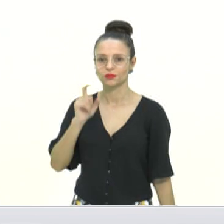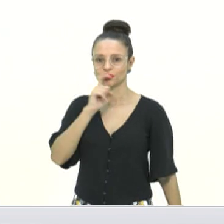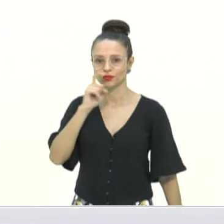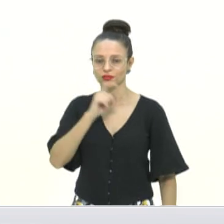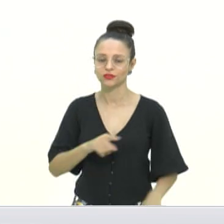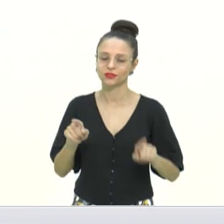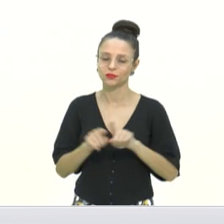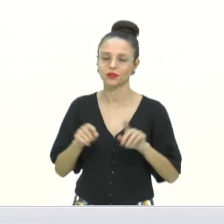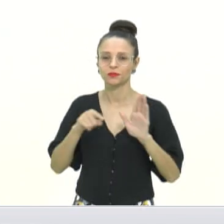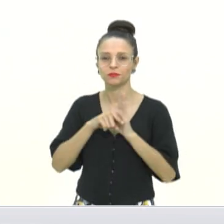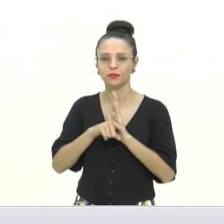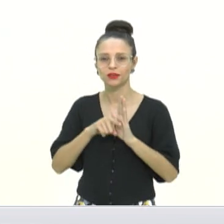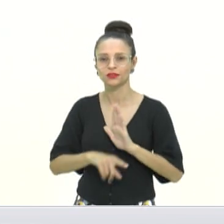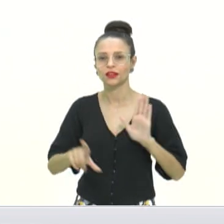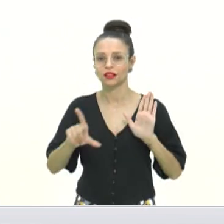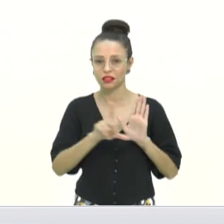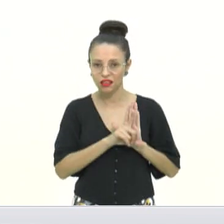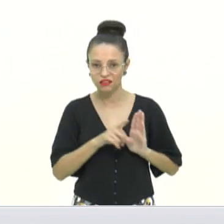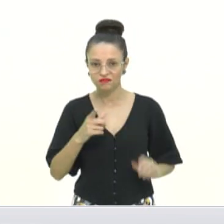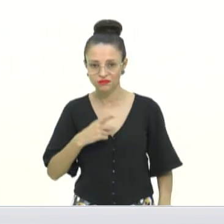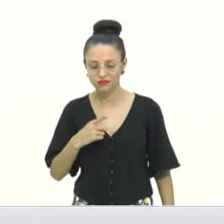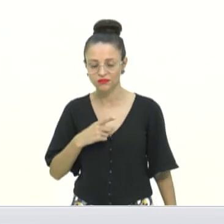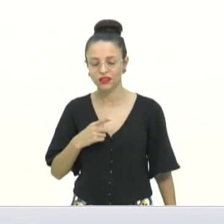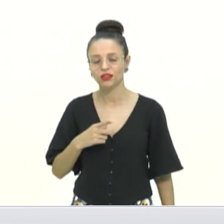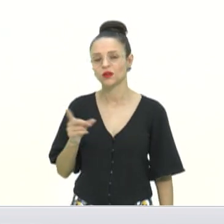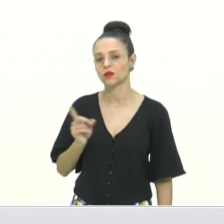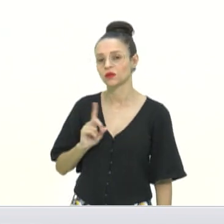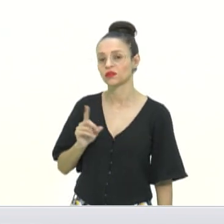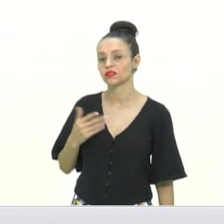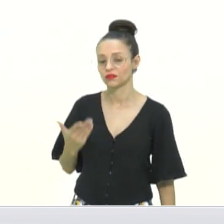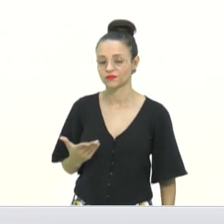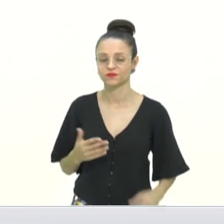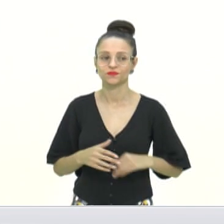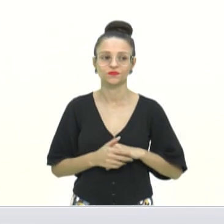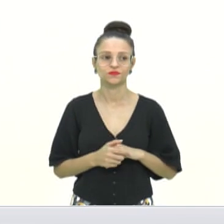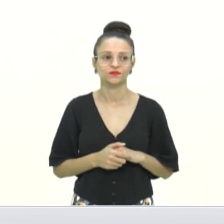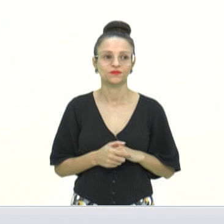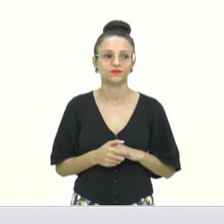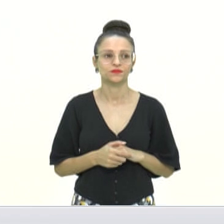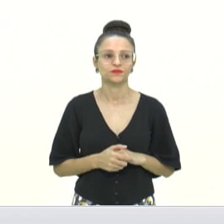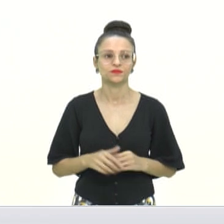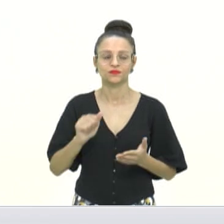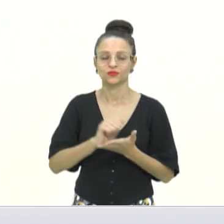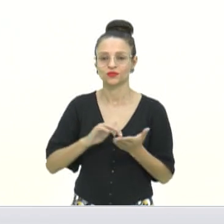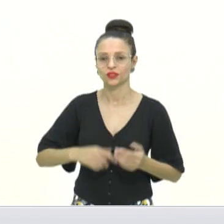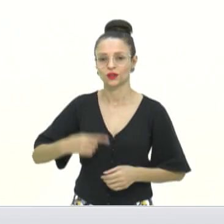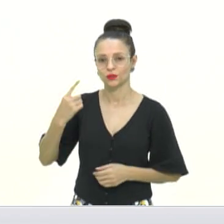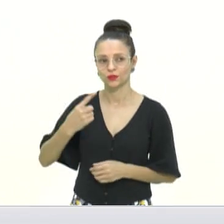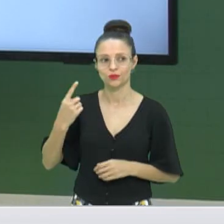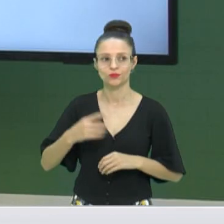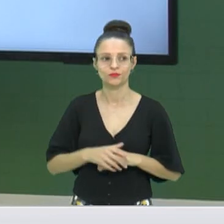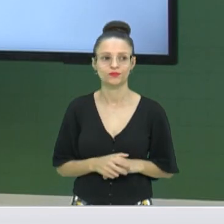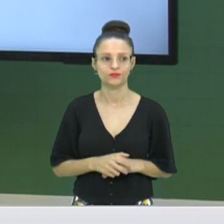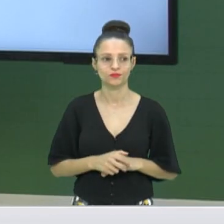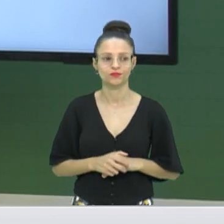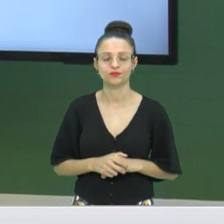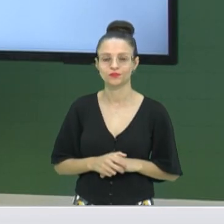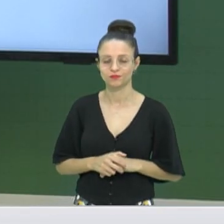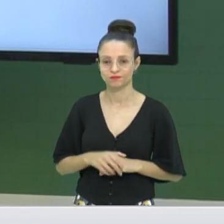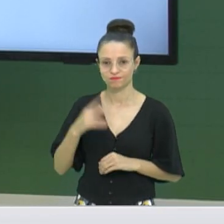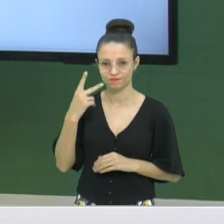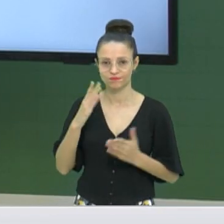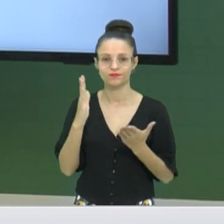se há legislação que puna os disseminadores de fake news. Atividade 1, pega seu